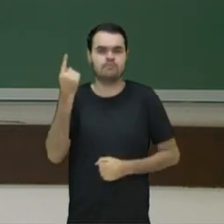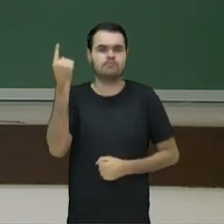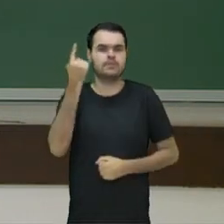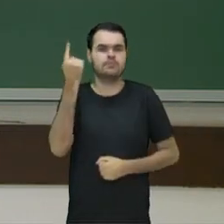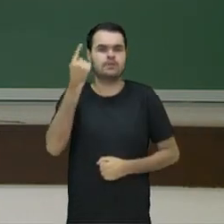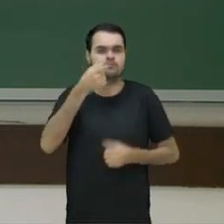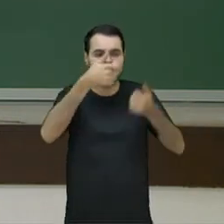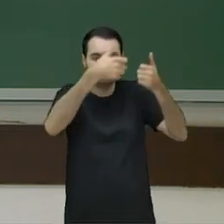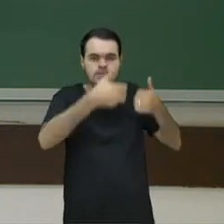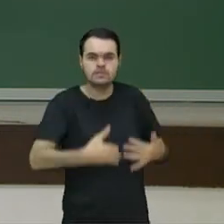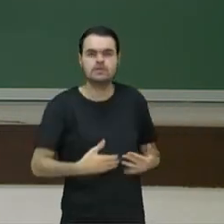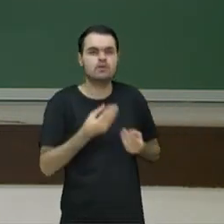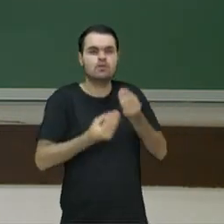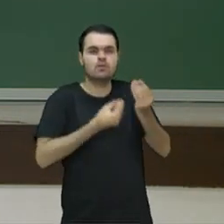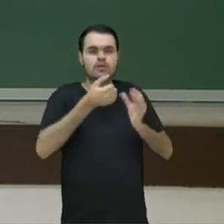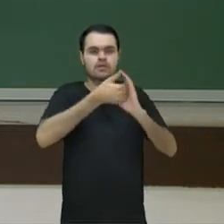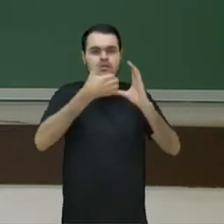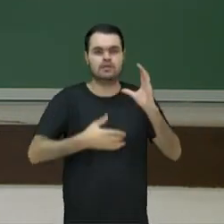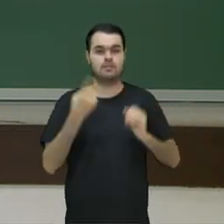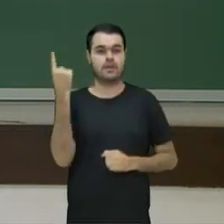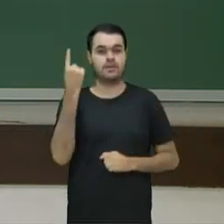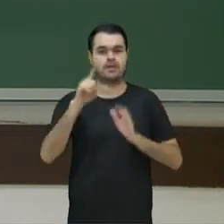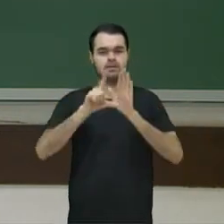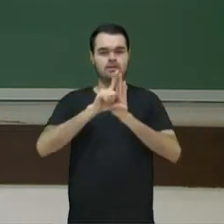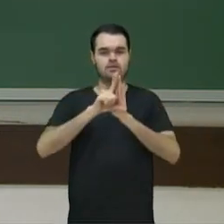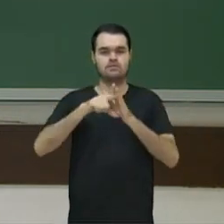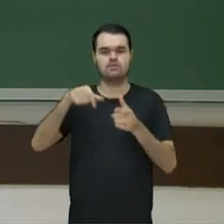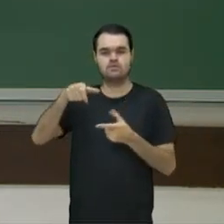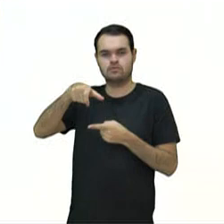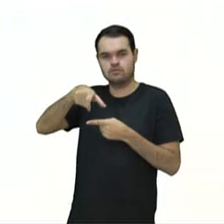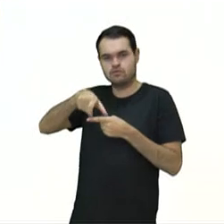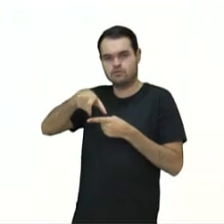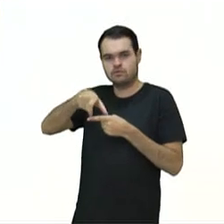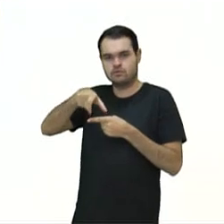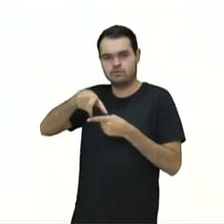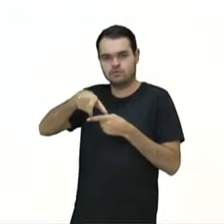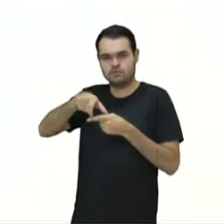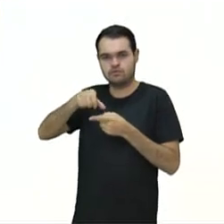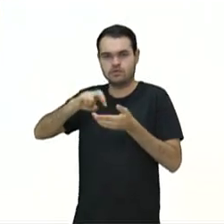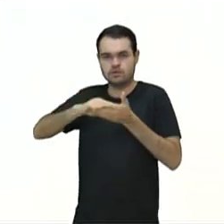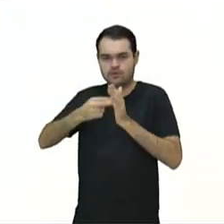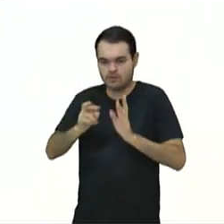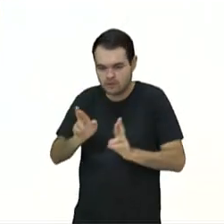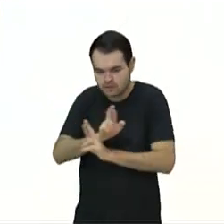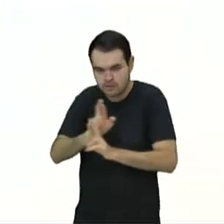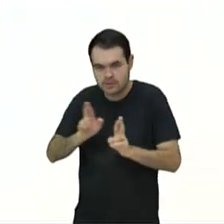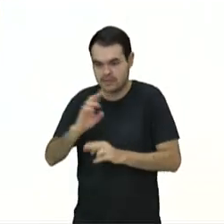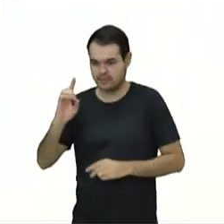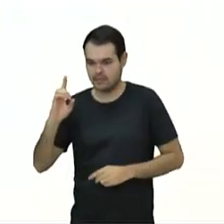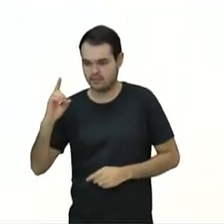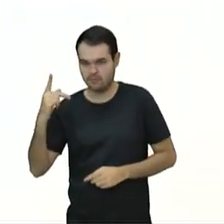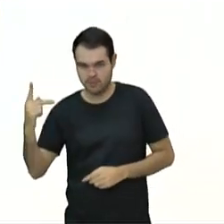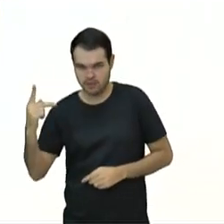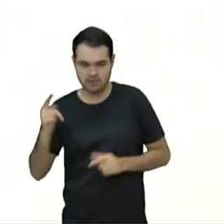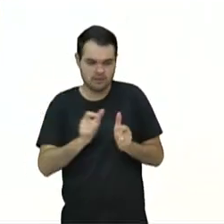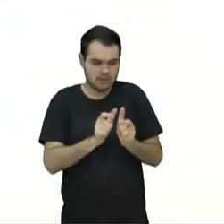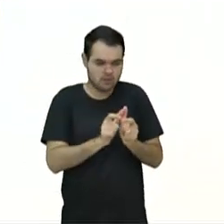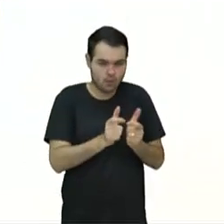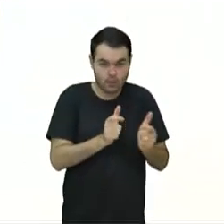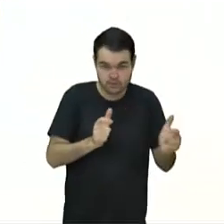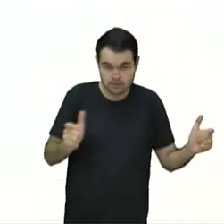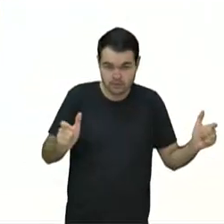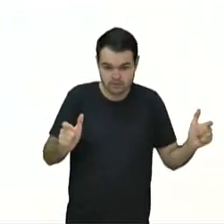Ohm. A primeira lei de Ohm, então, diz assim, estabelece que a razão entre DDP e a corrente